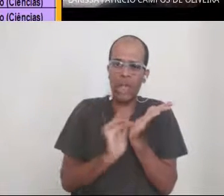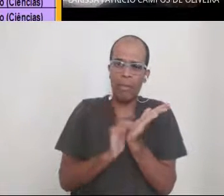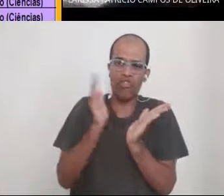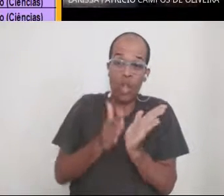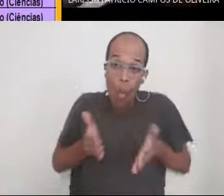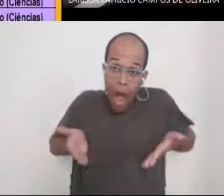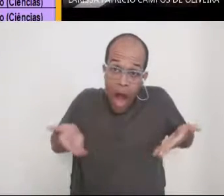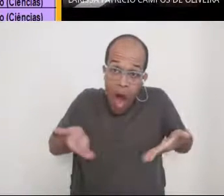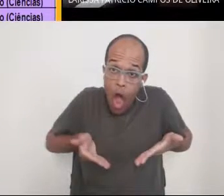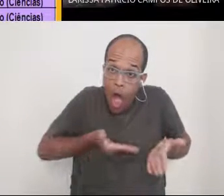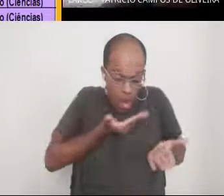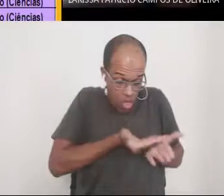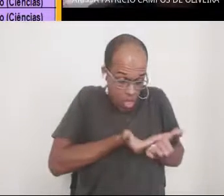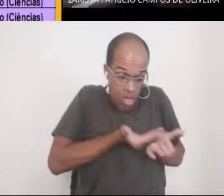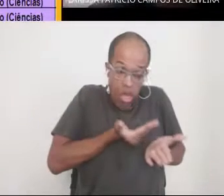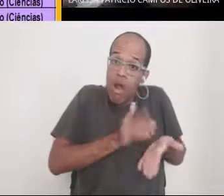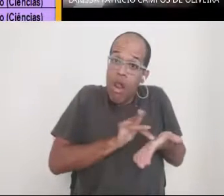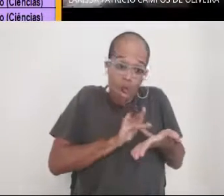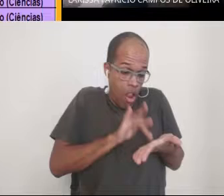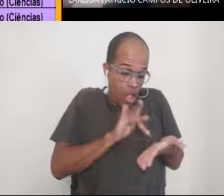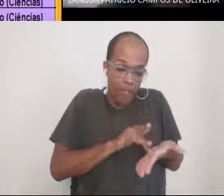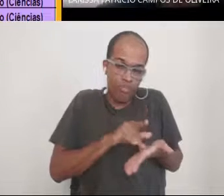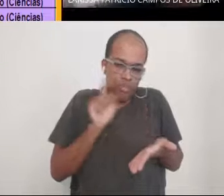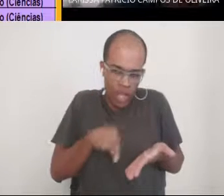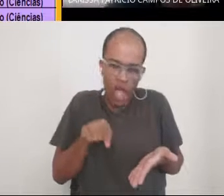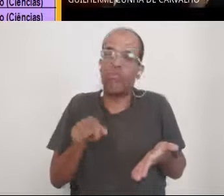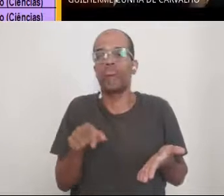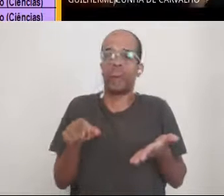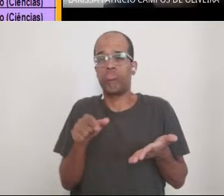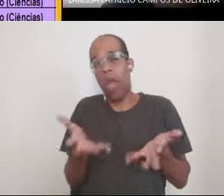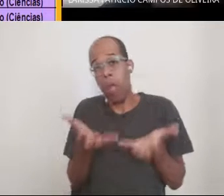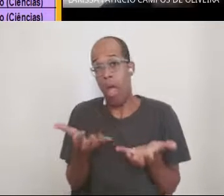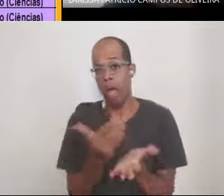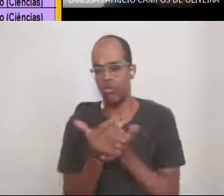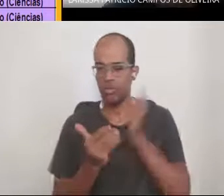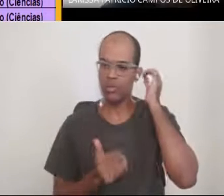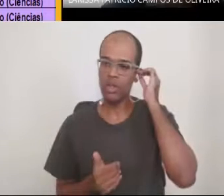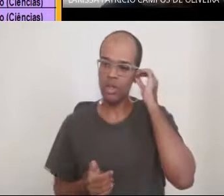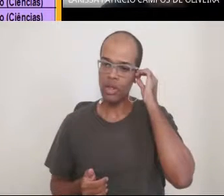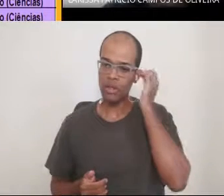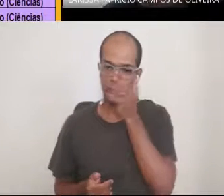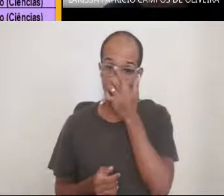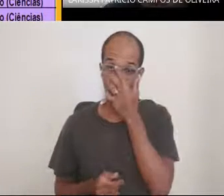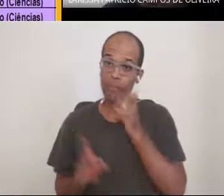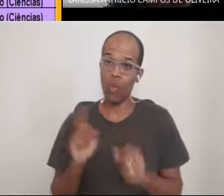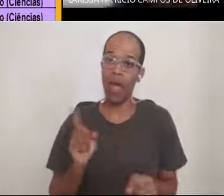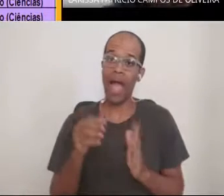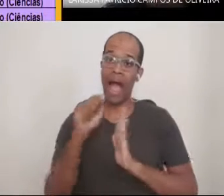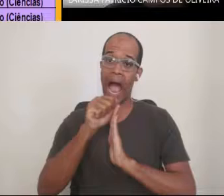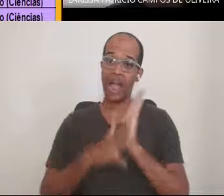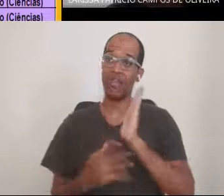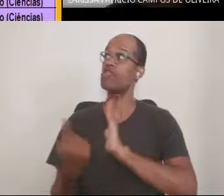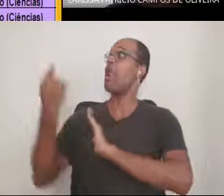agora, ou porque agora vocês resolveram tomar juízo e vão começar a estudar mesmo, não comecem a fazer as